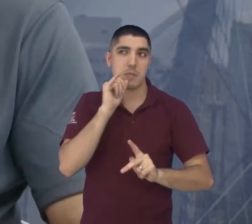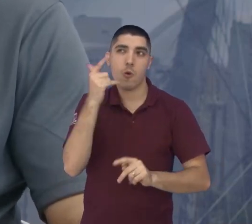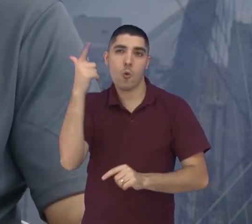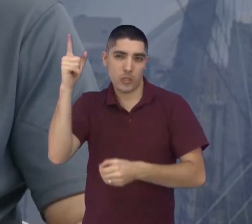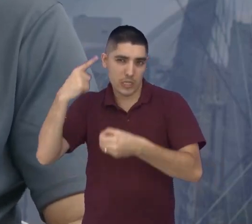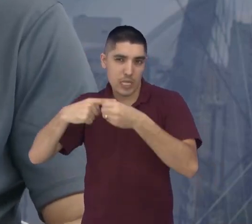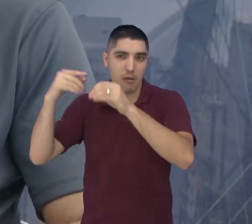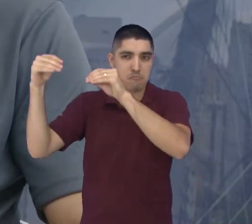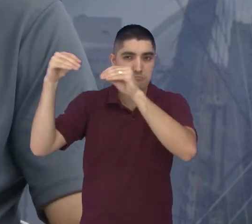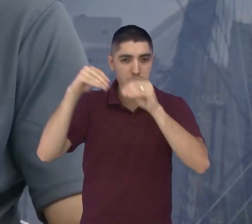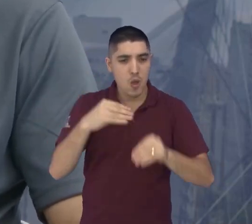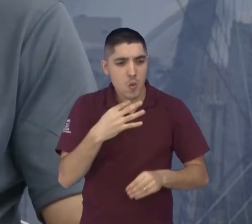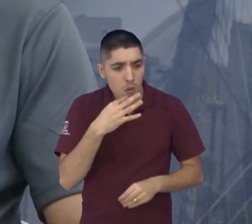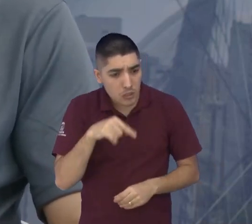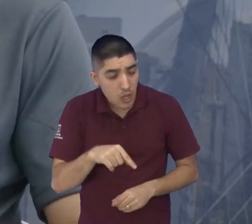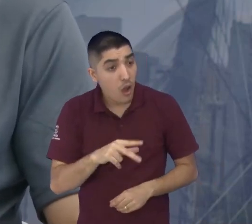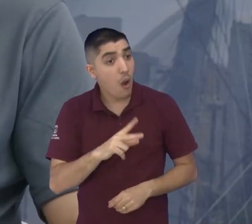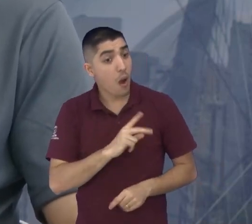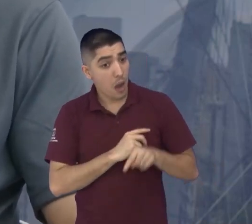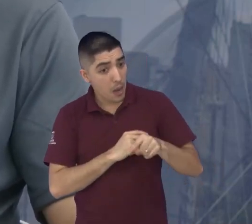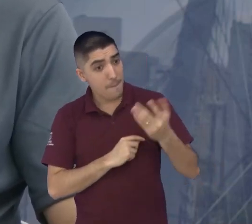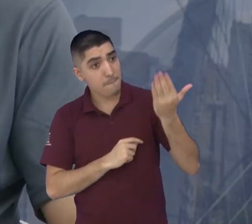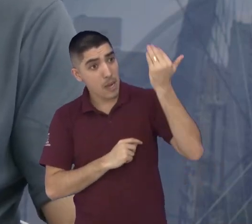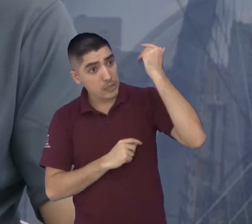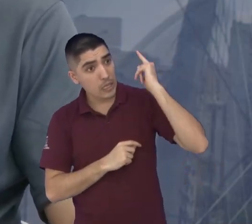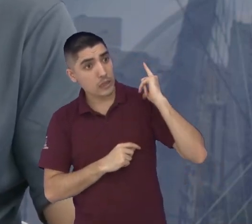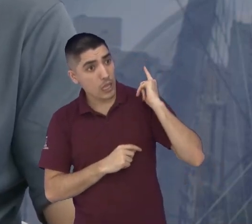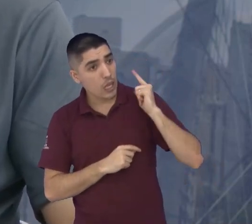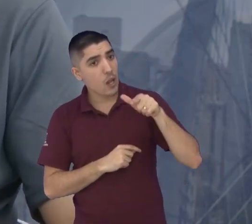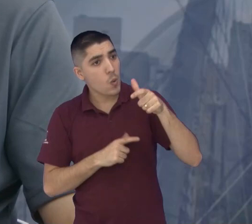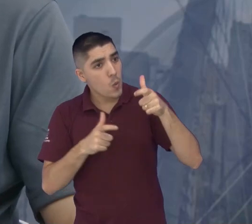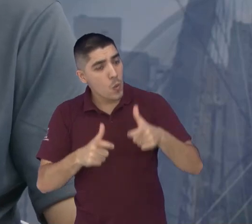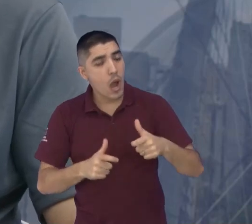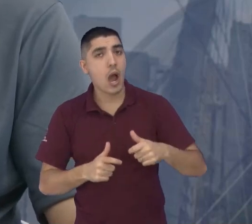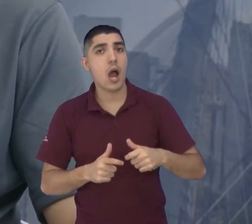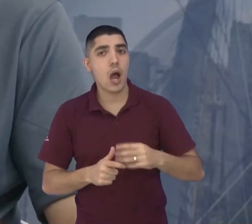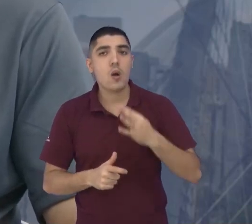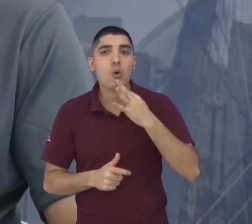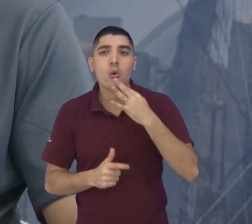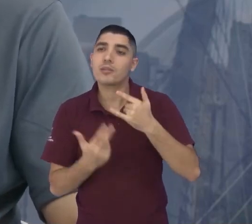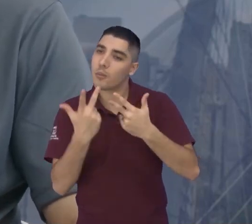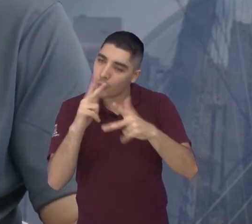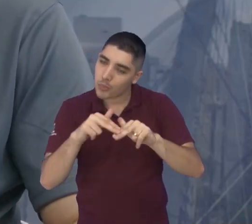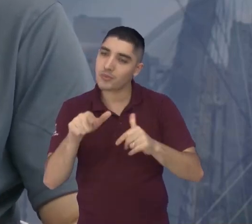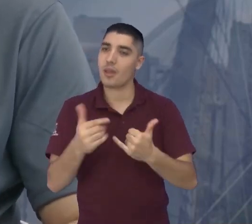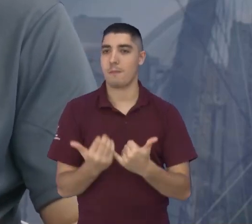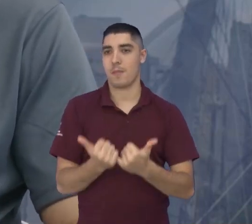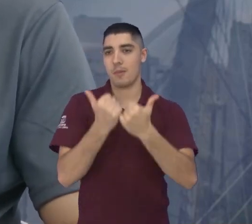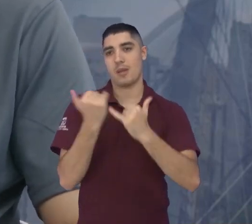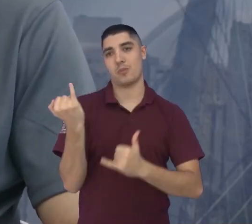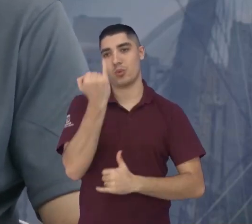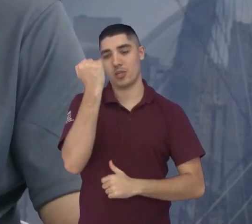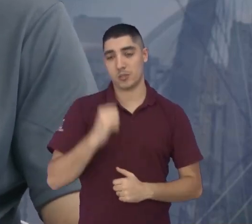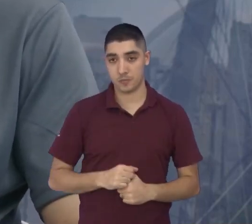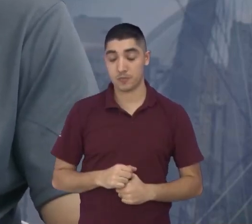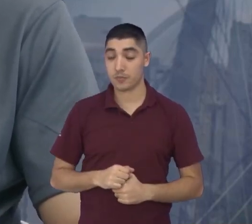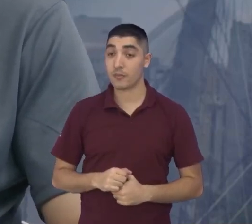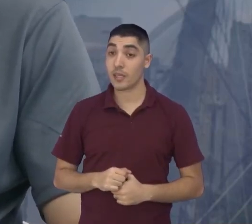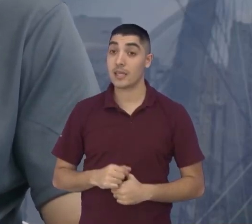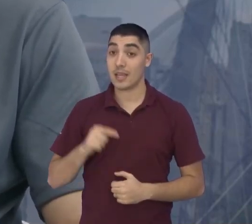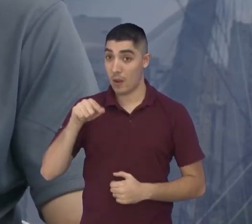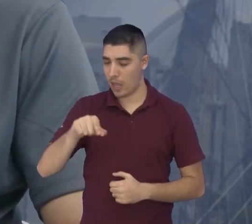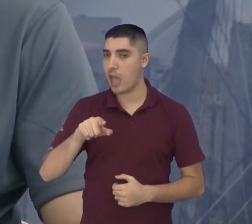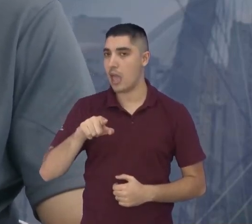da onde vieram. E na verdade, essa questão é um braço de ferro